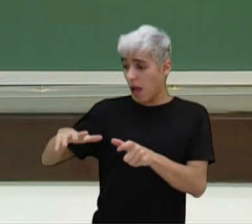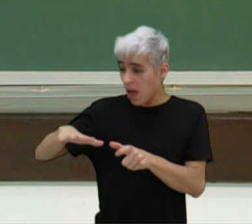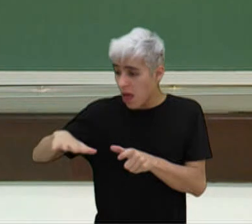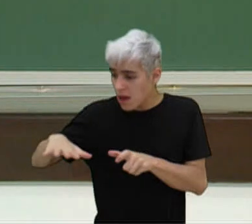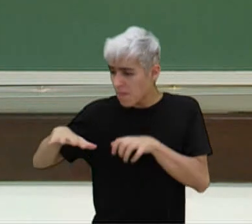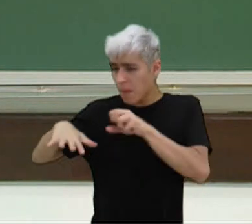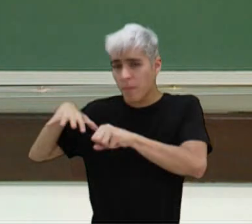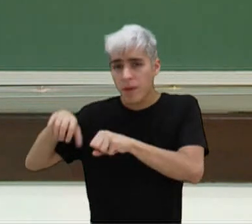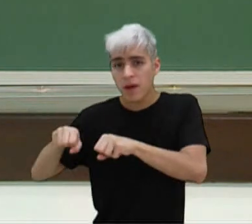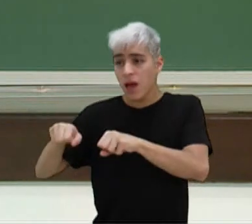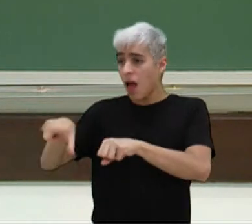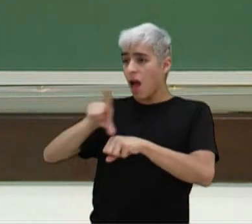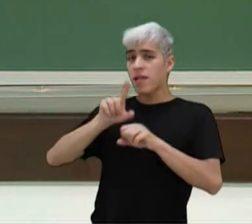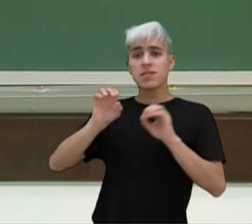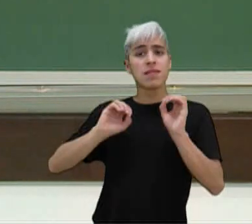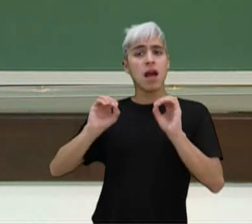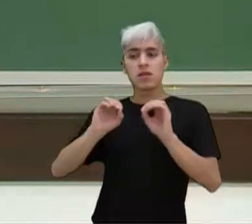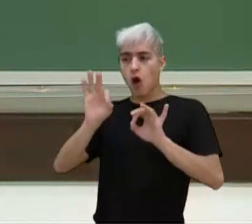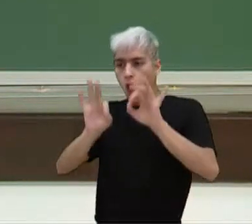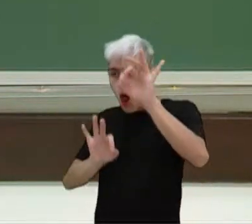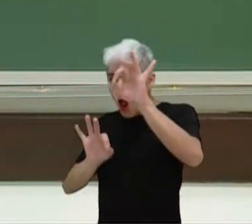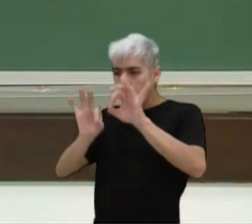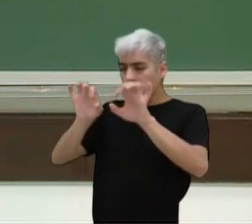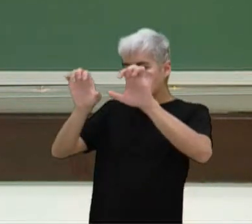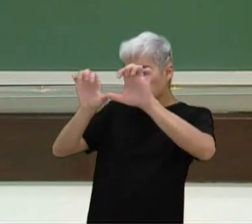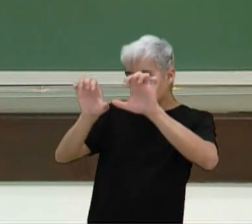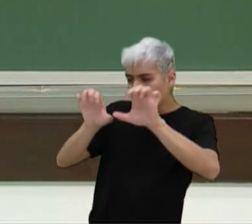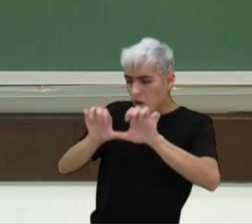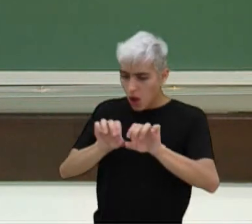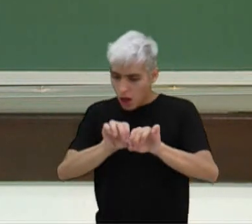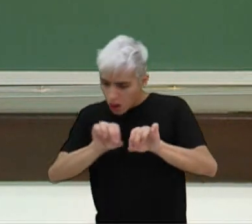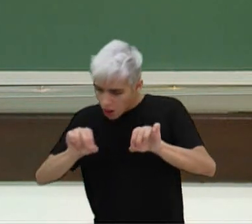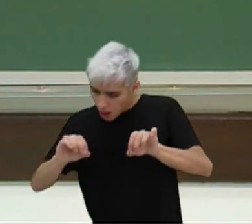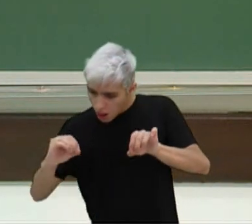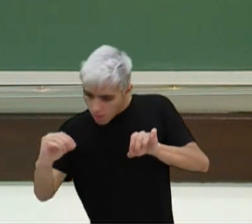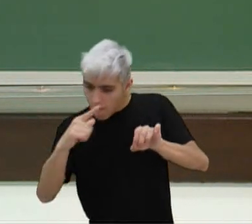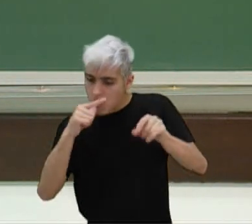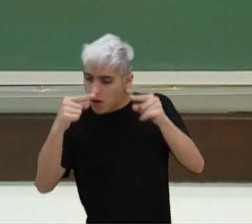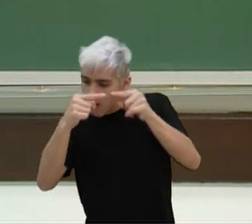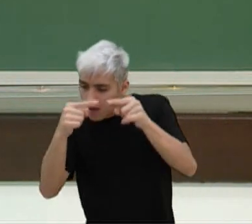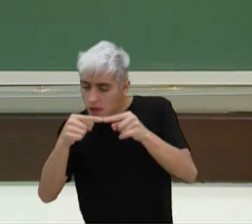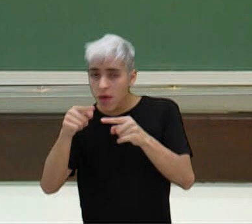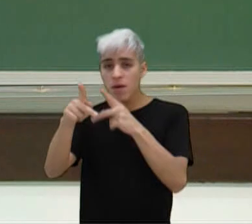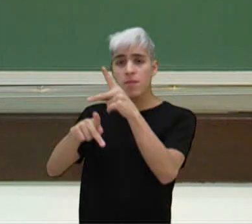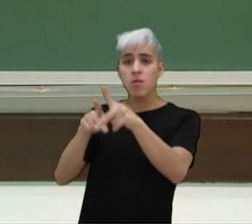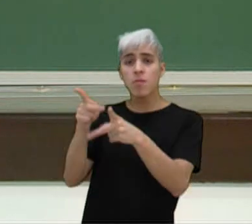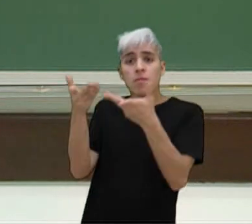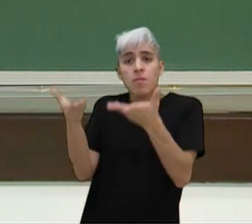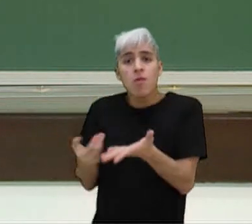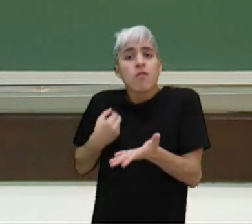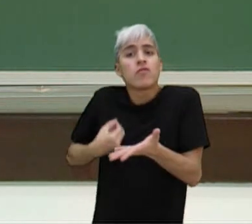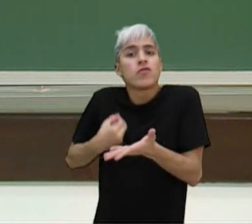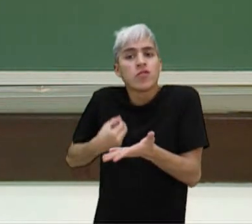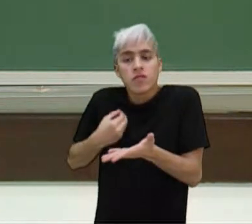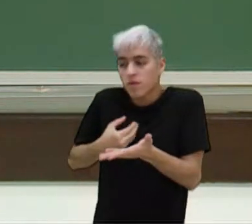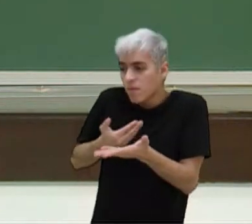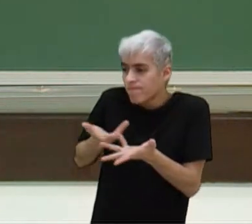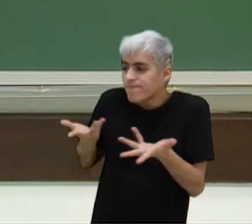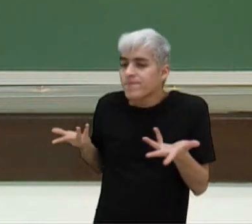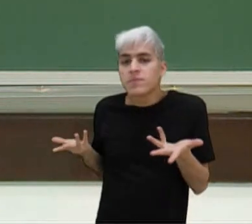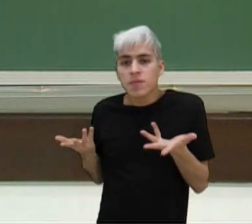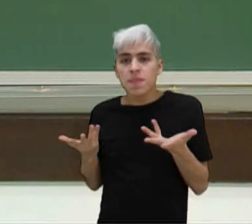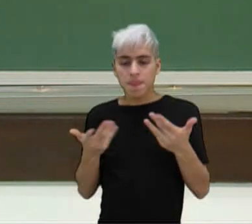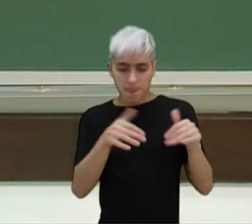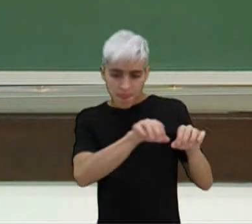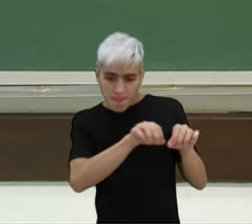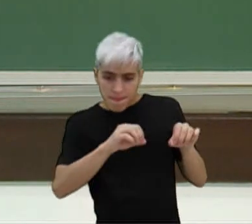ocupadas sem ter uma infraestrutura de saneamento adequada para aquela população que ali vive. Então, a rede